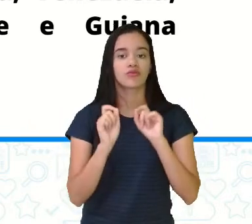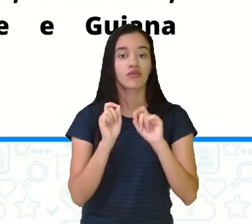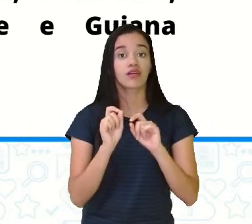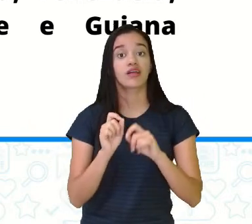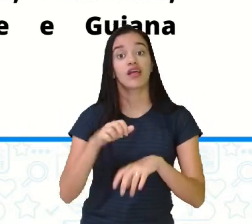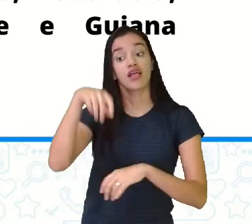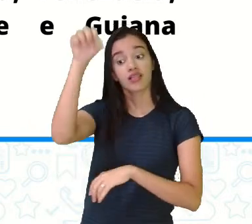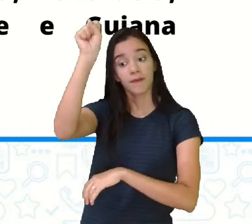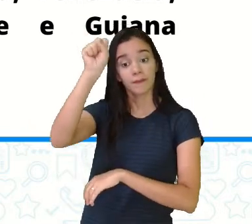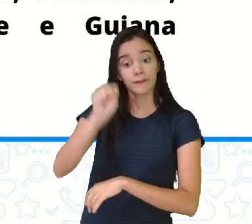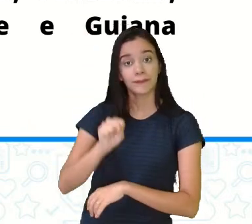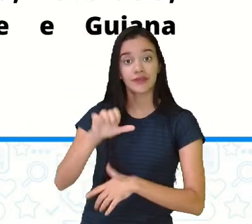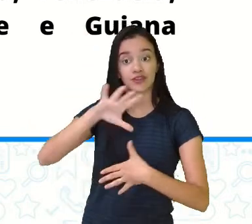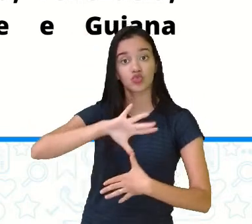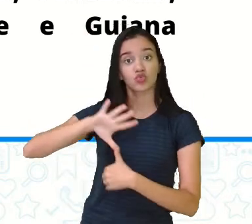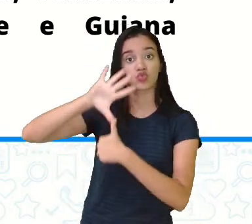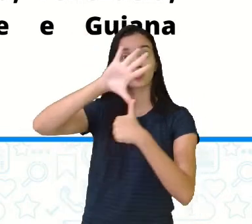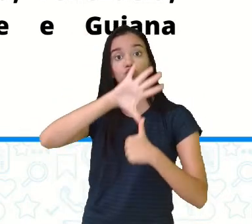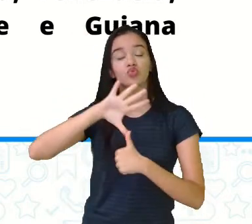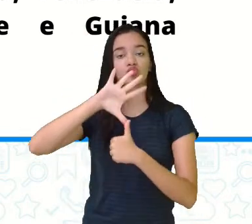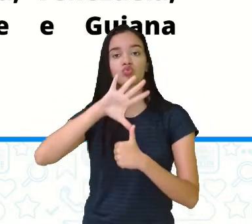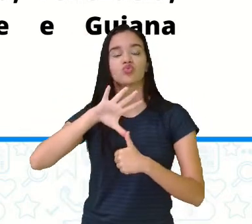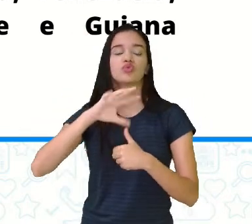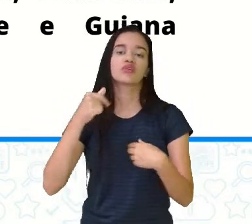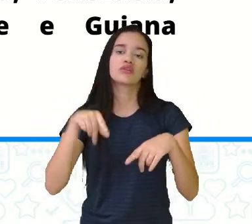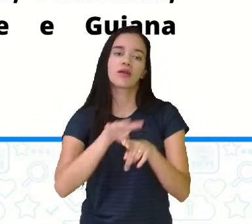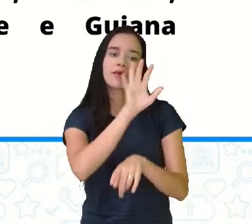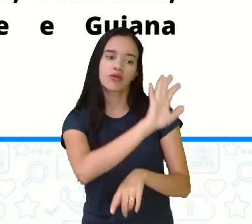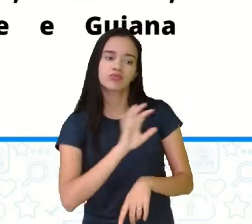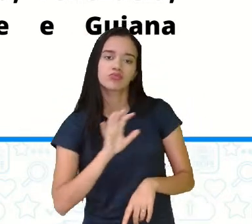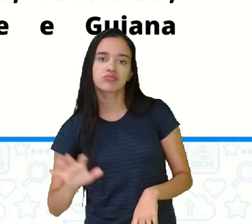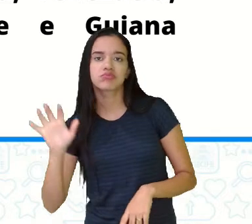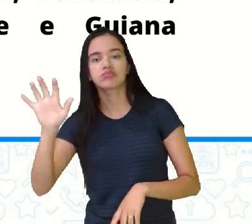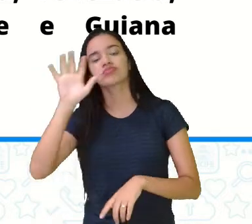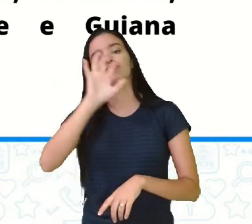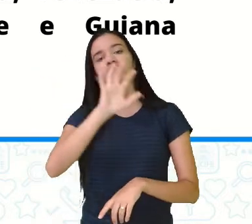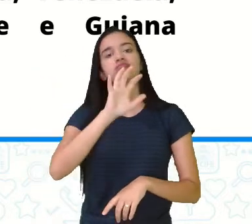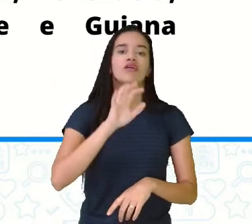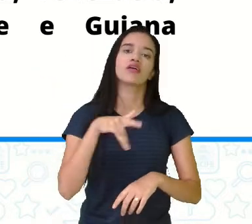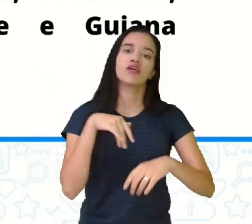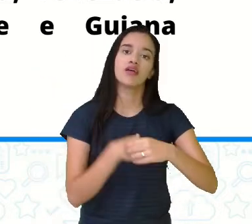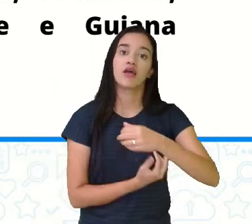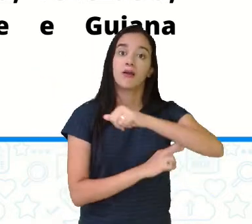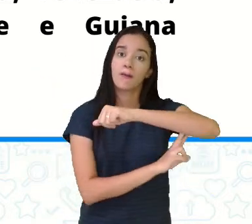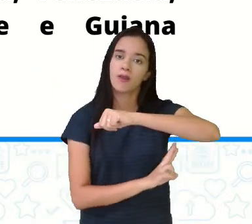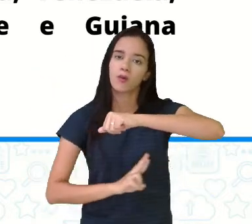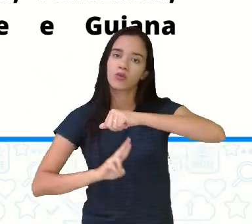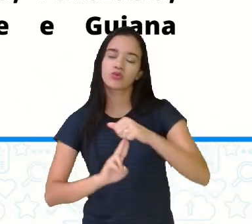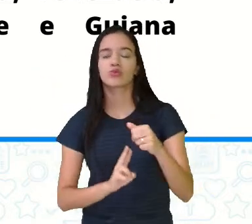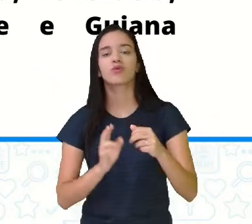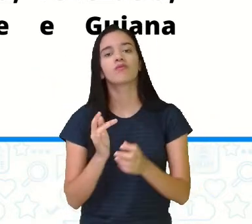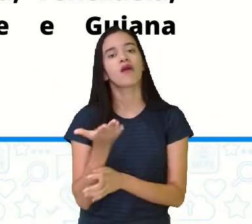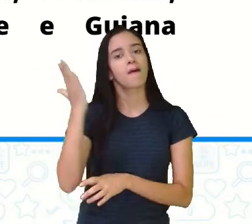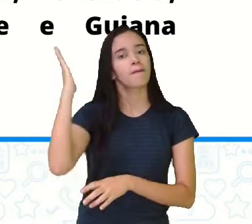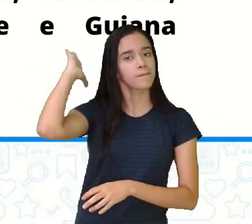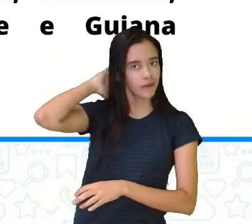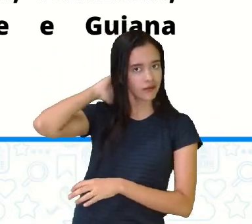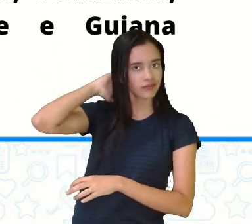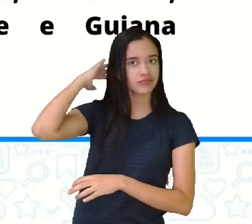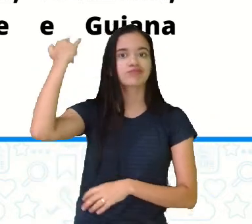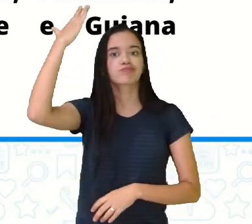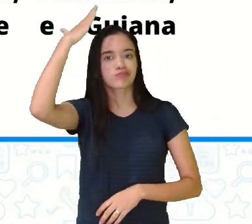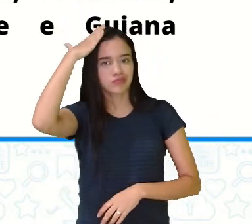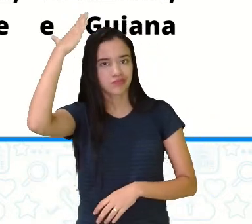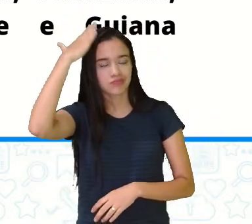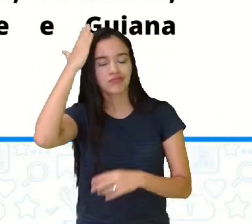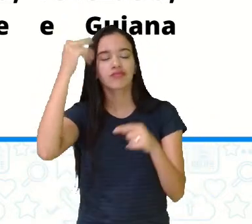Sul, abrange os estados do Amazonas, Acre, Amapá, Rondônia, Pará e Roraima, além de